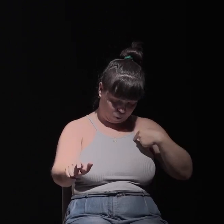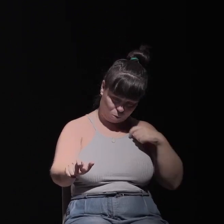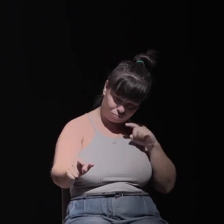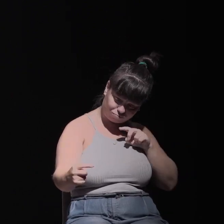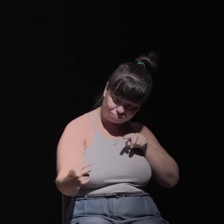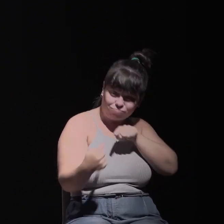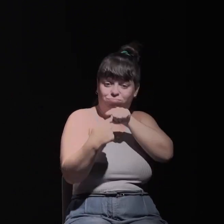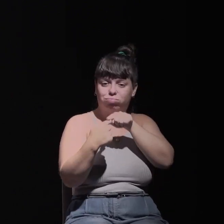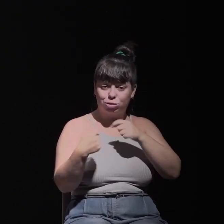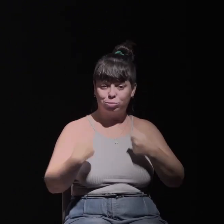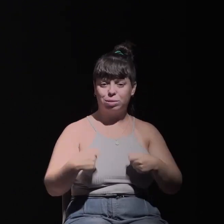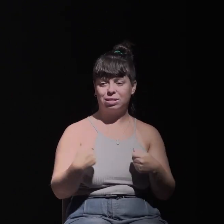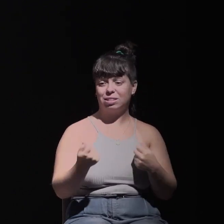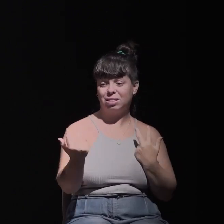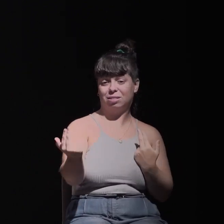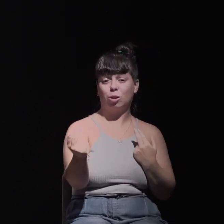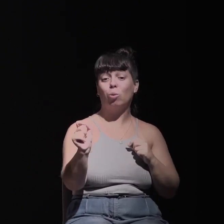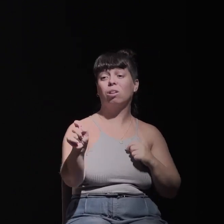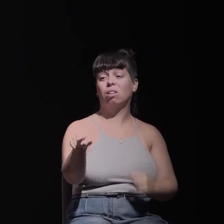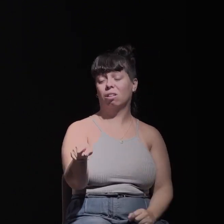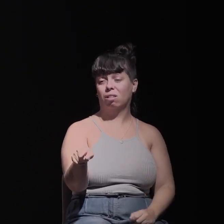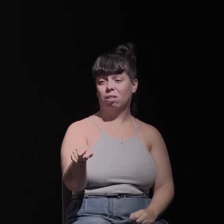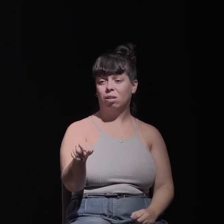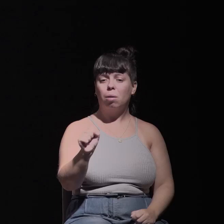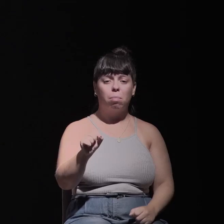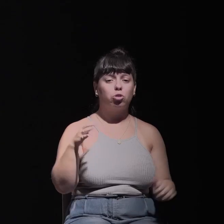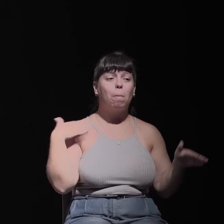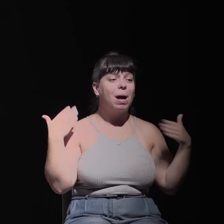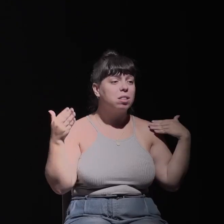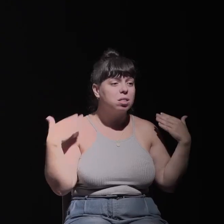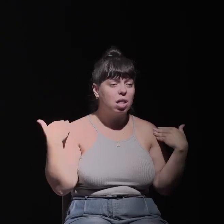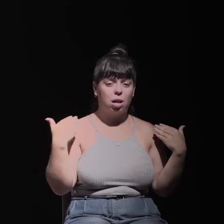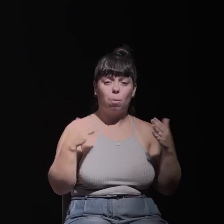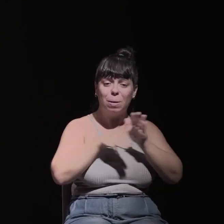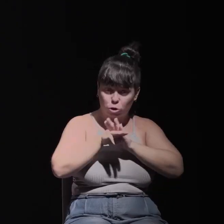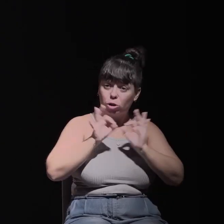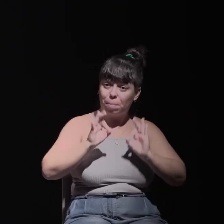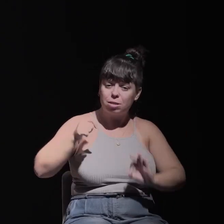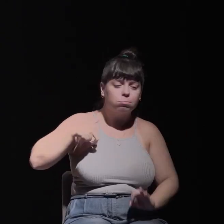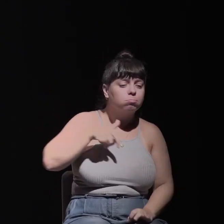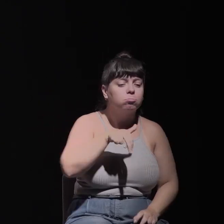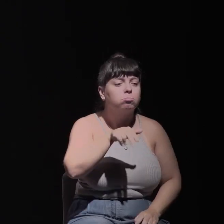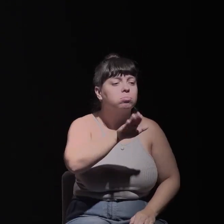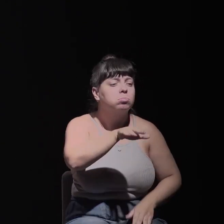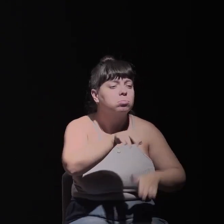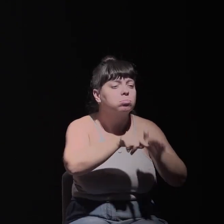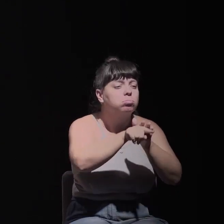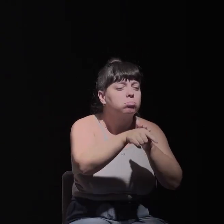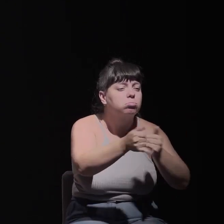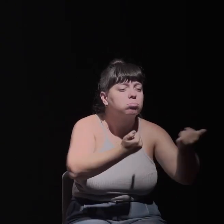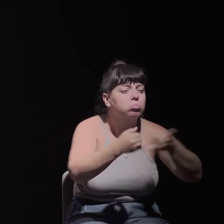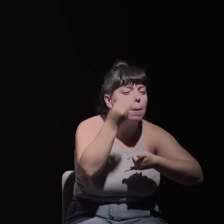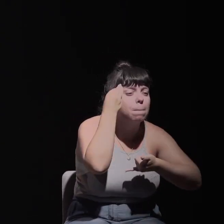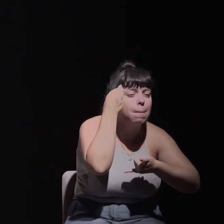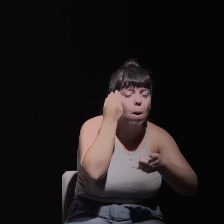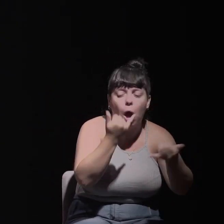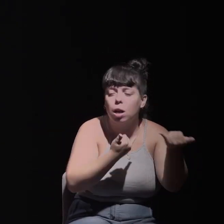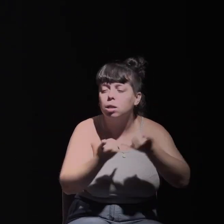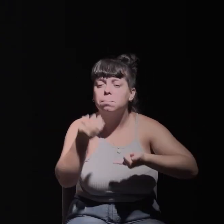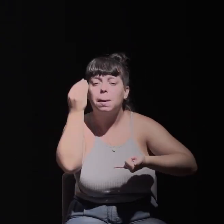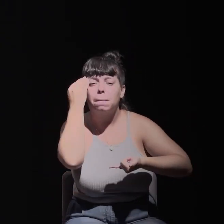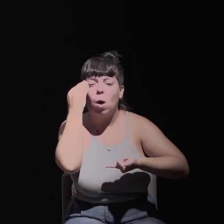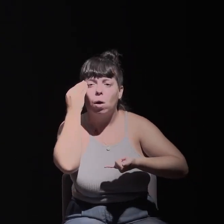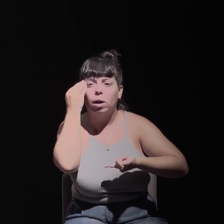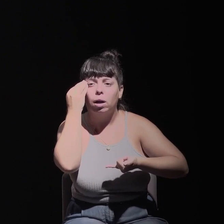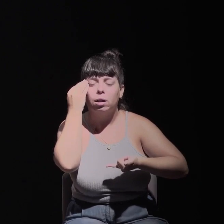passeio. Quando o passeio entra em ação, quando a metodologia passeio entra em ação na investigação da memória, o que é reconstituído não é o